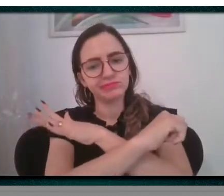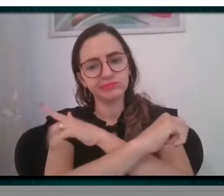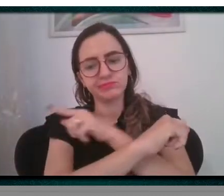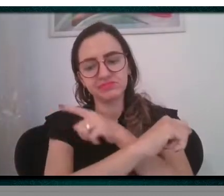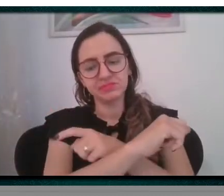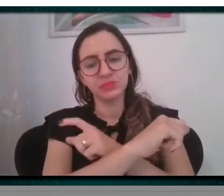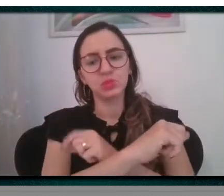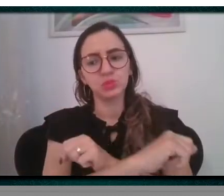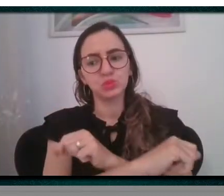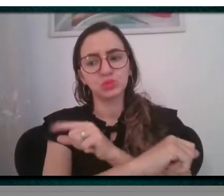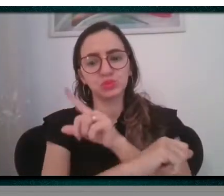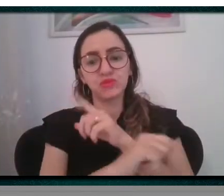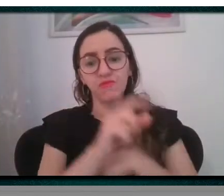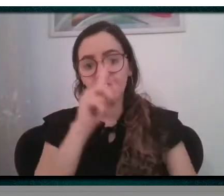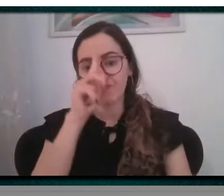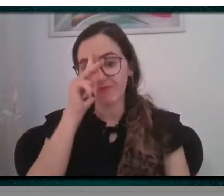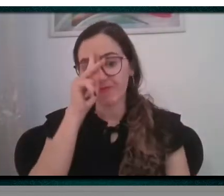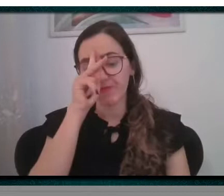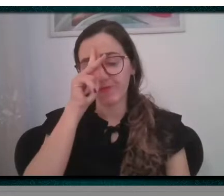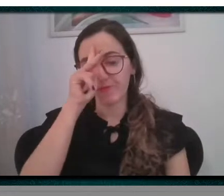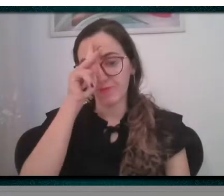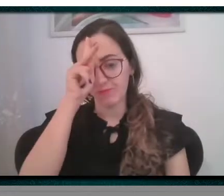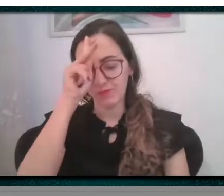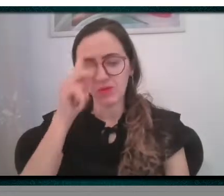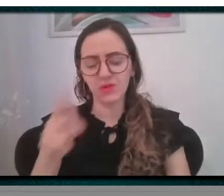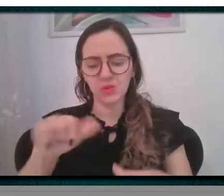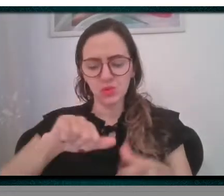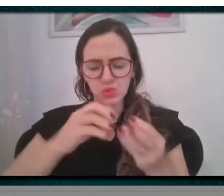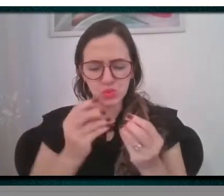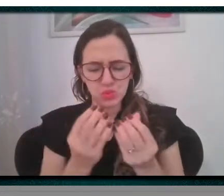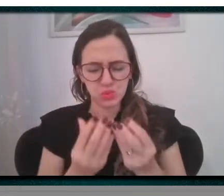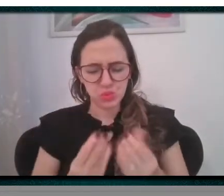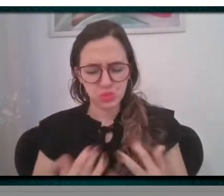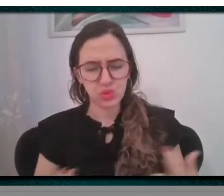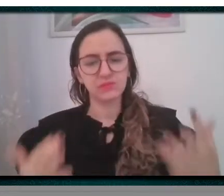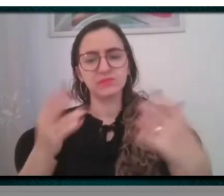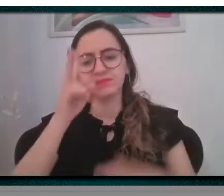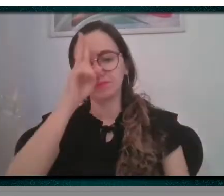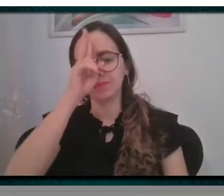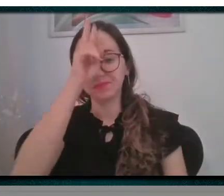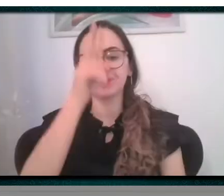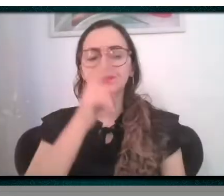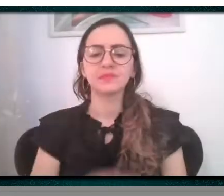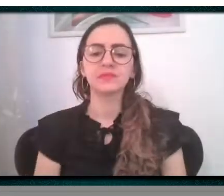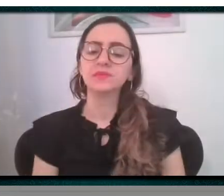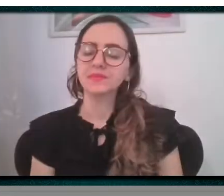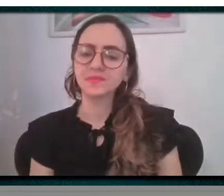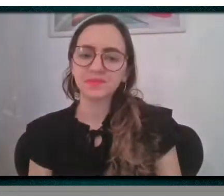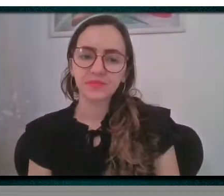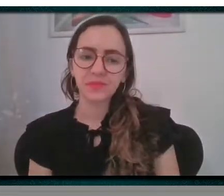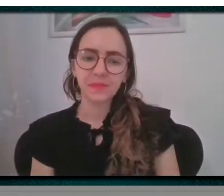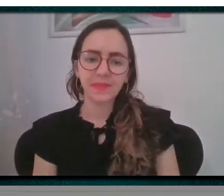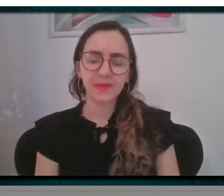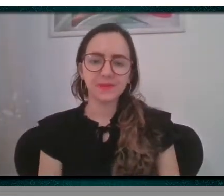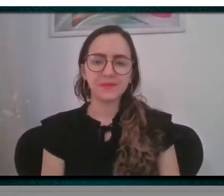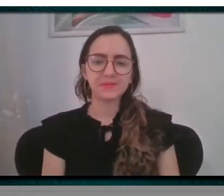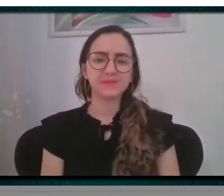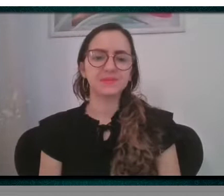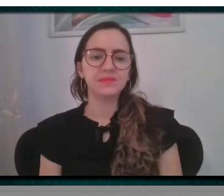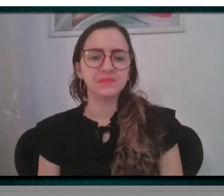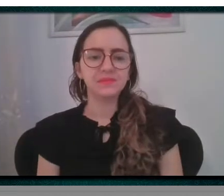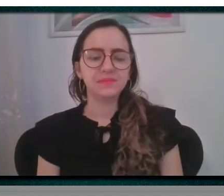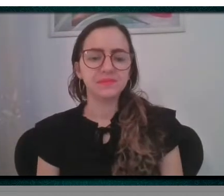Ponto. Então, maior o valor de Ka, mais ácido é a substância. Aí, eu